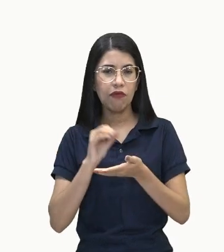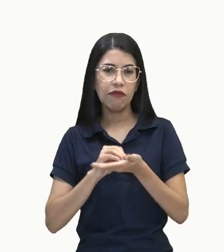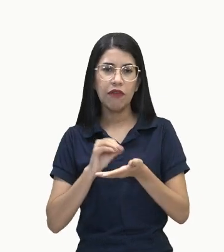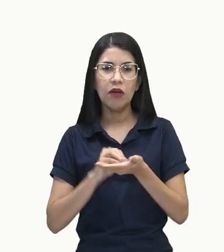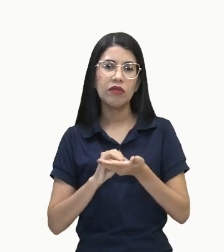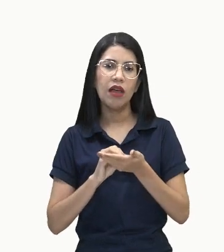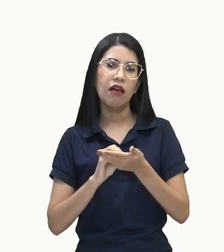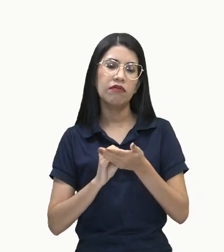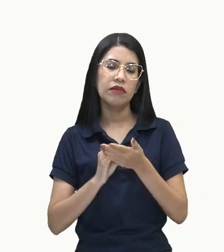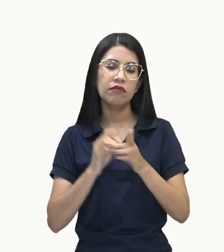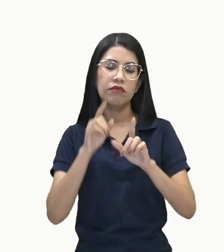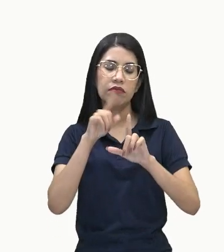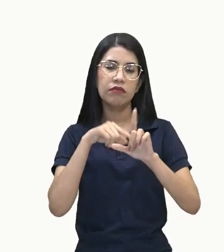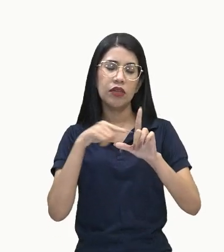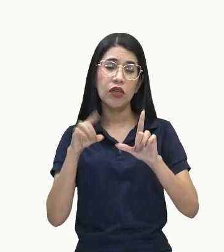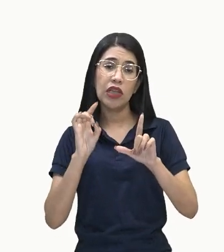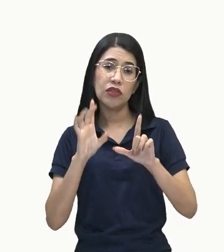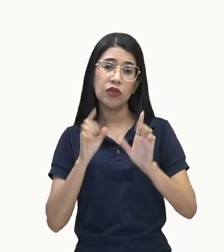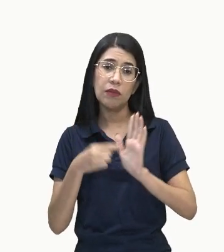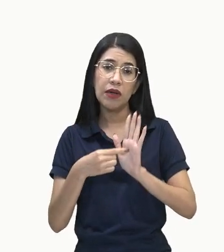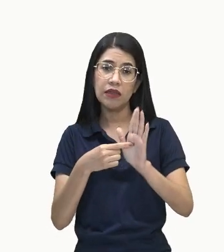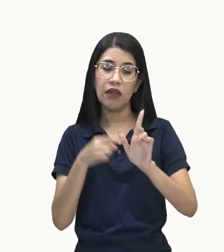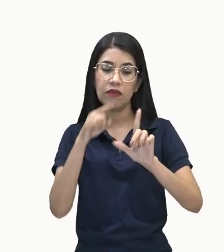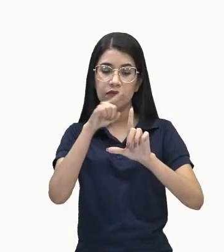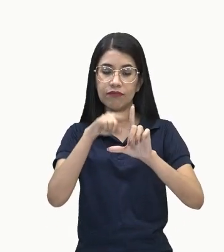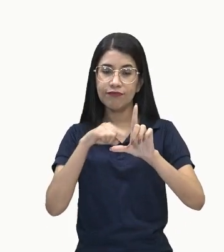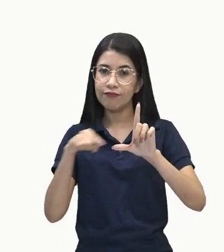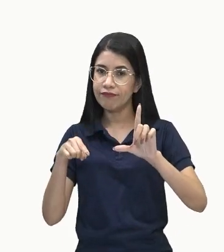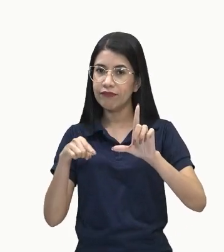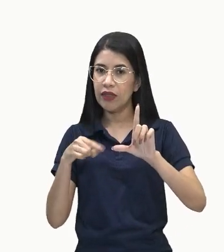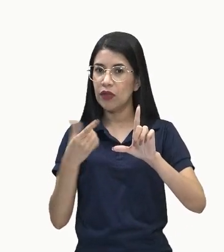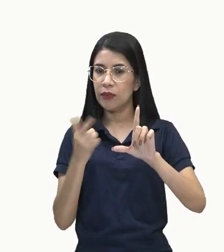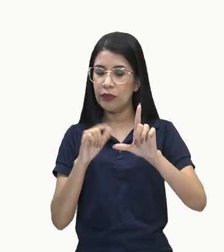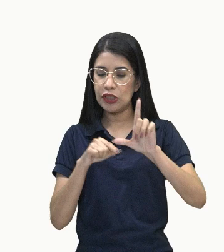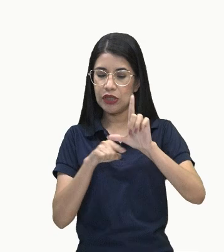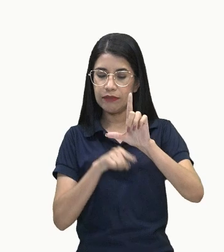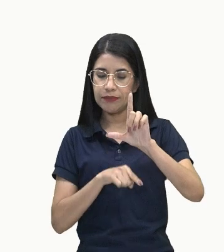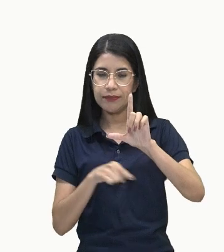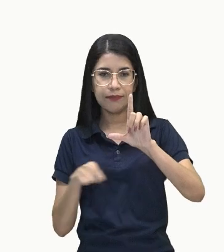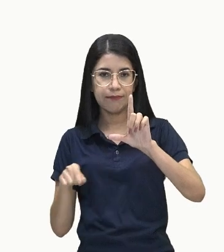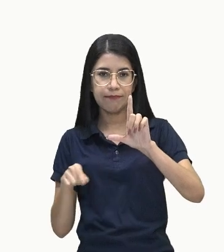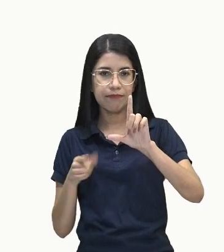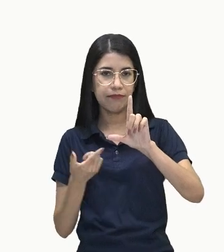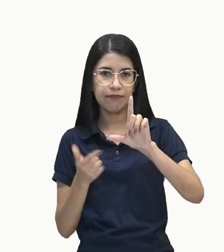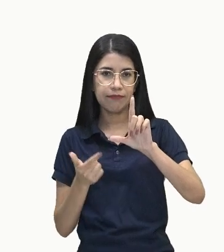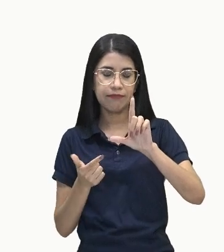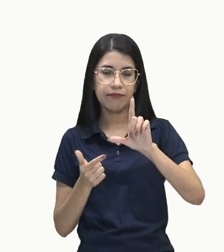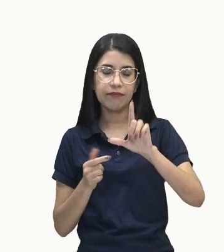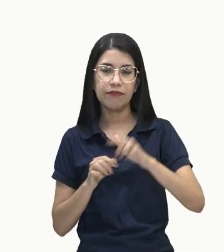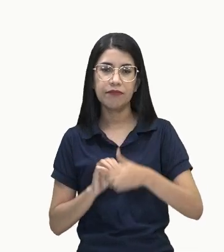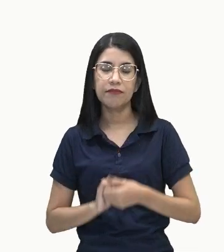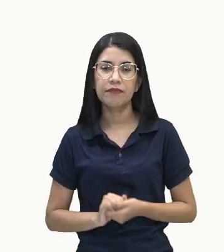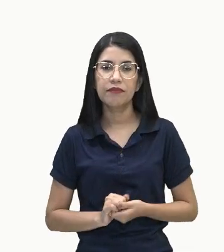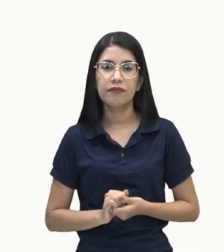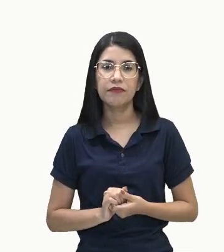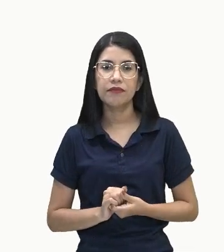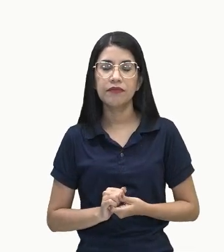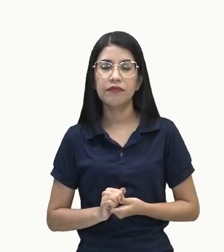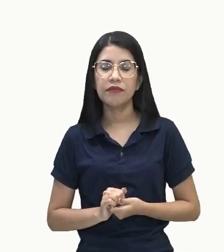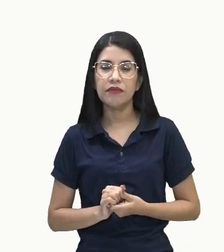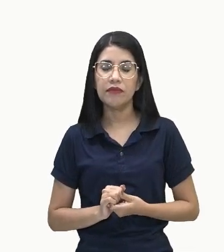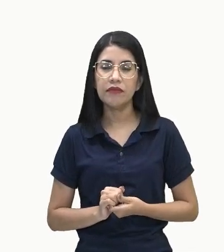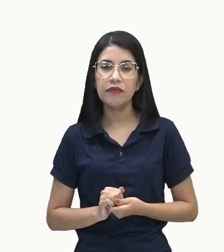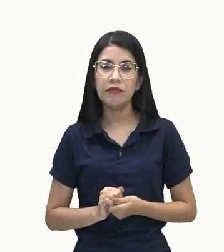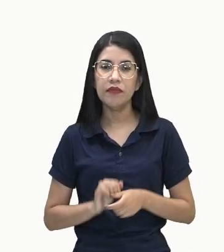quê? Ele estava te dando somente o primeiro quadrante, tá? Que é justamente essa partezinha aqui, ó. Ele estava